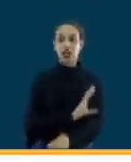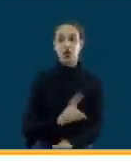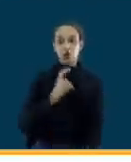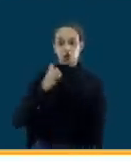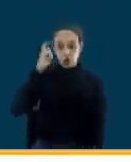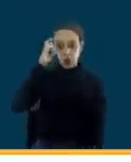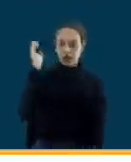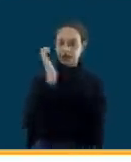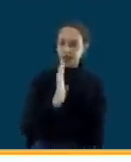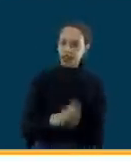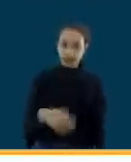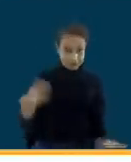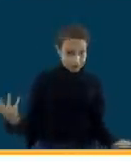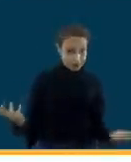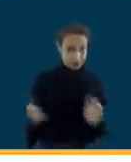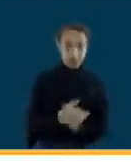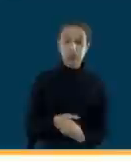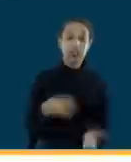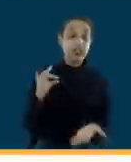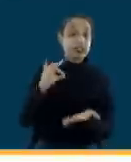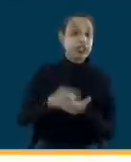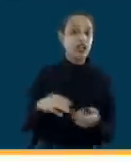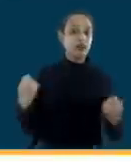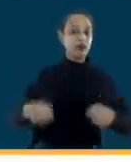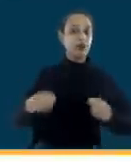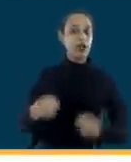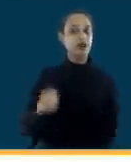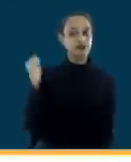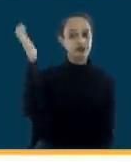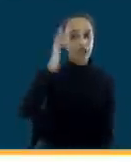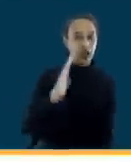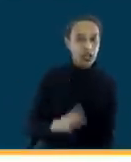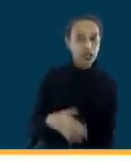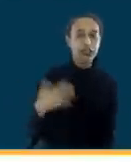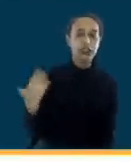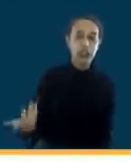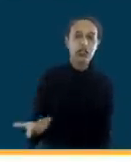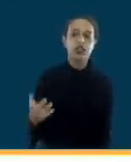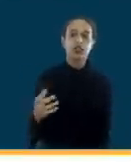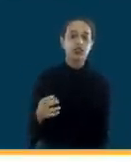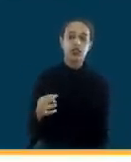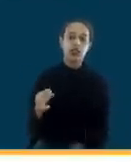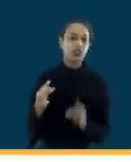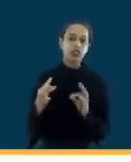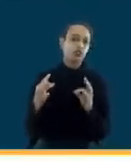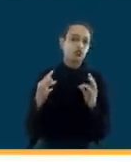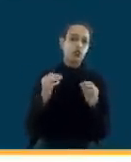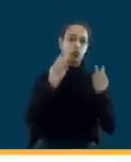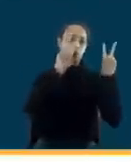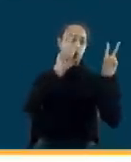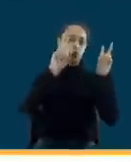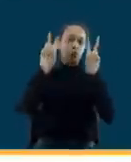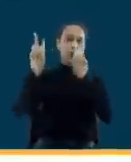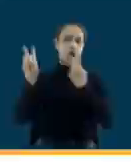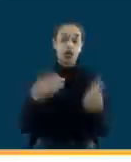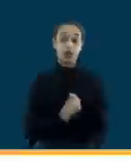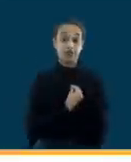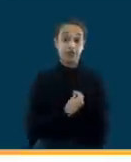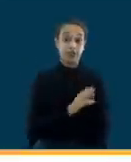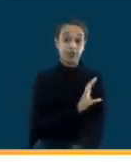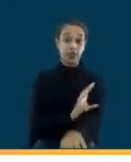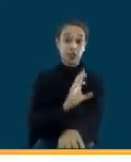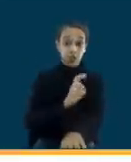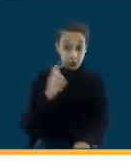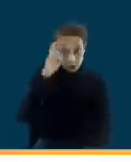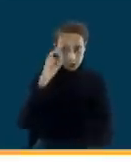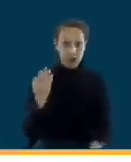né? Com as verdadeiras necessidades brasileiras, em todos os sentidos, né? Porque a presença da cultura, como eu digo sempre,